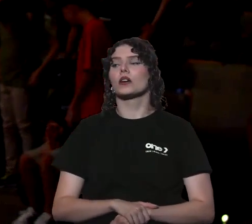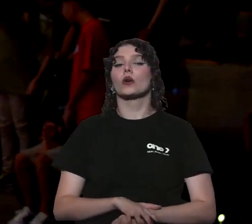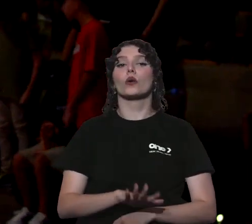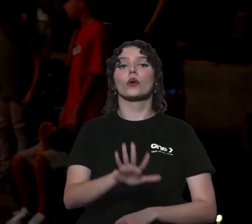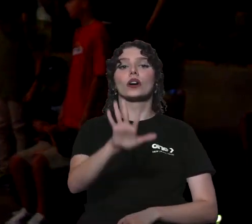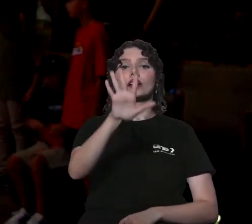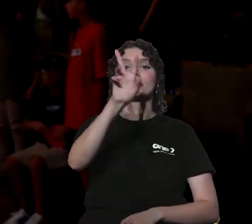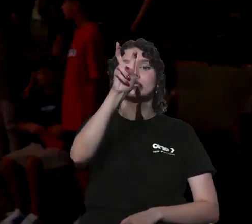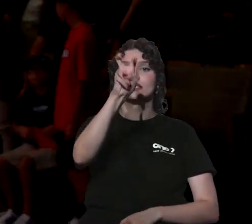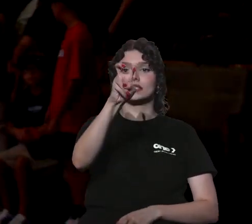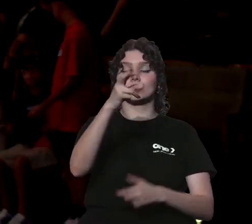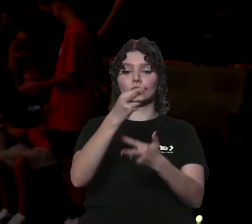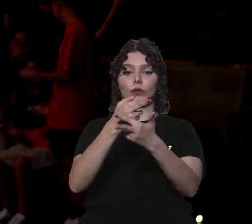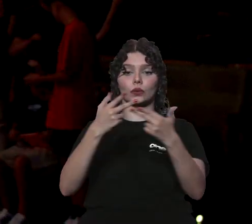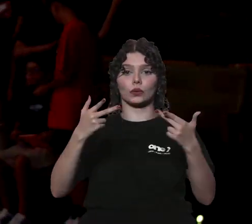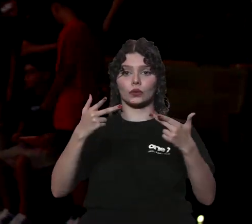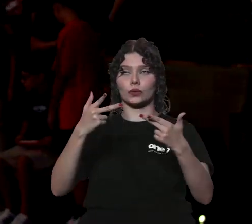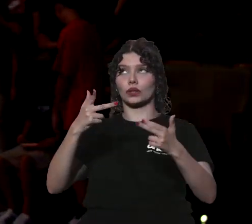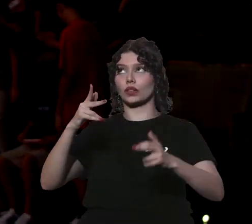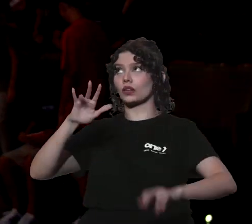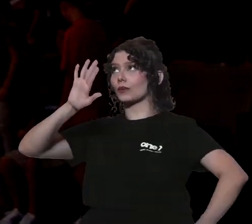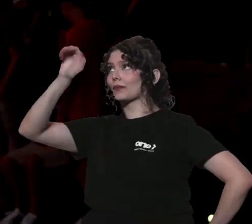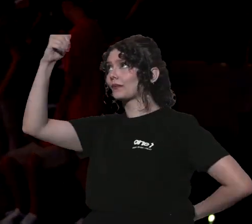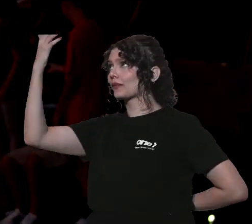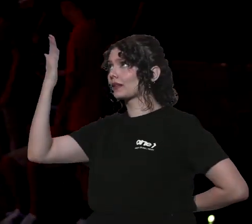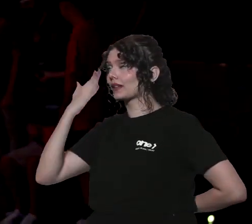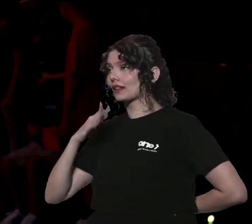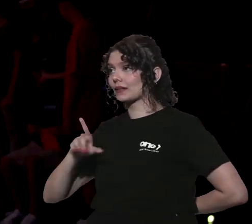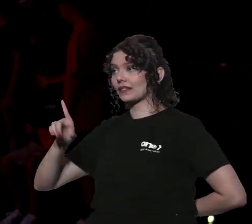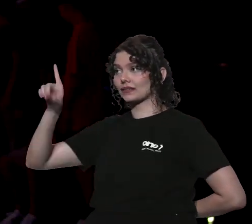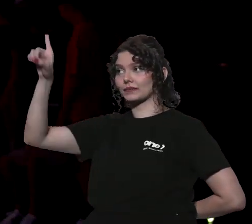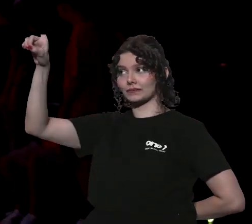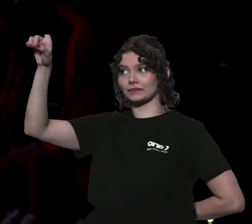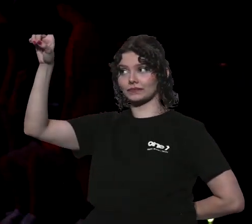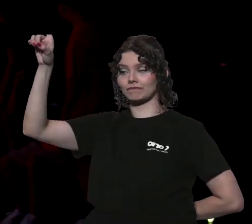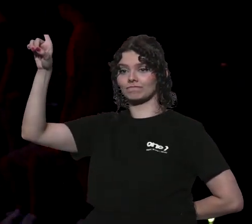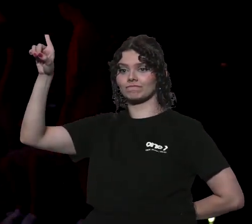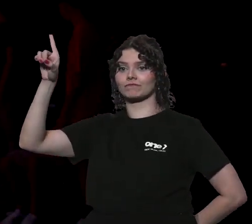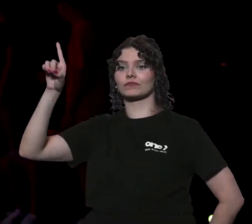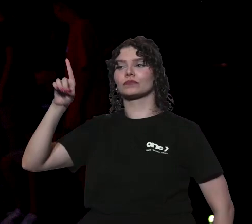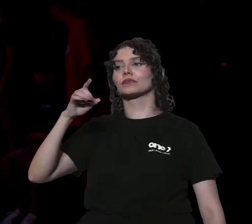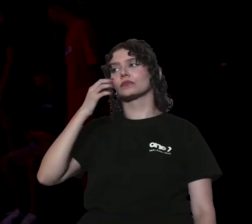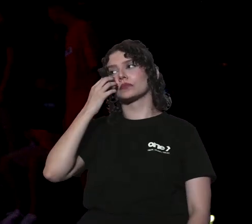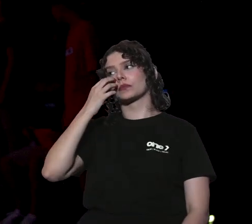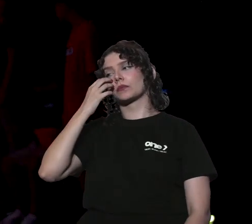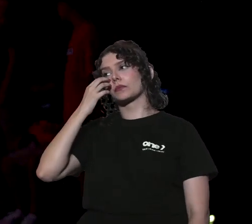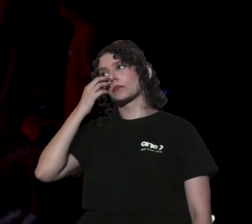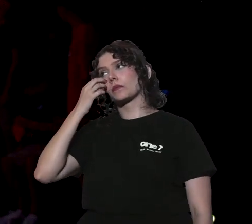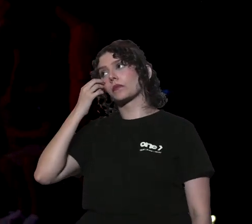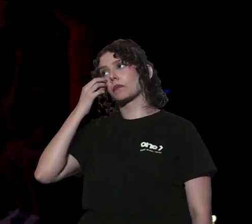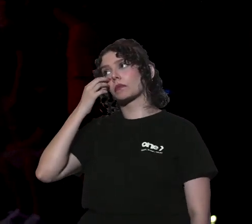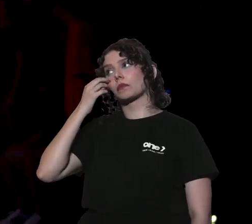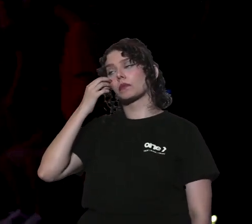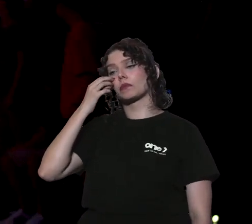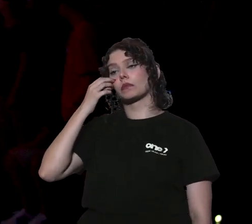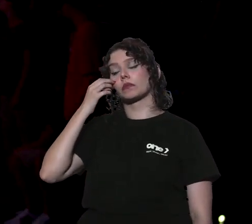nós aprendemos. Seja respeitoso com a presença de Deus. Não vá embora antes do culto acabar. Não conversa